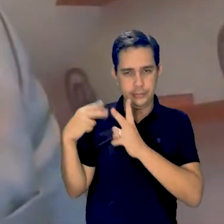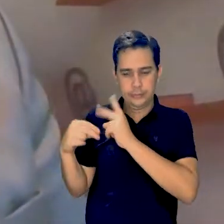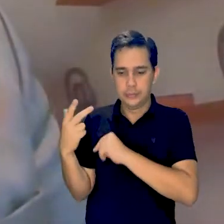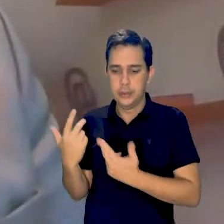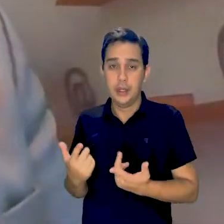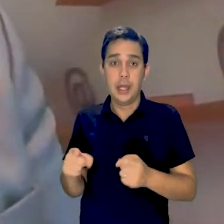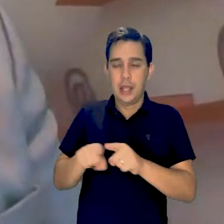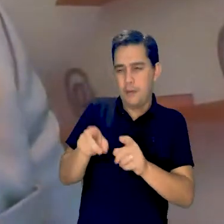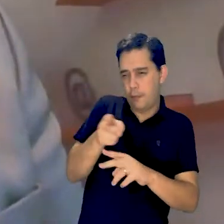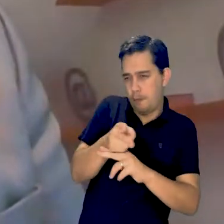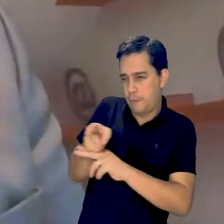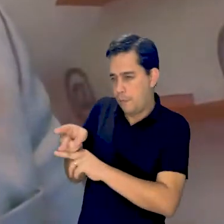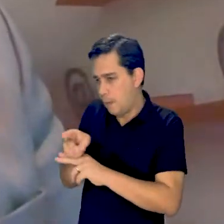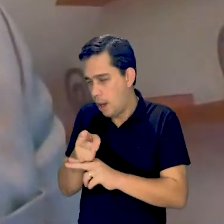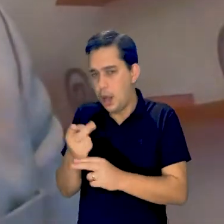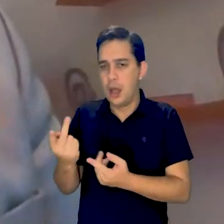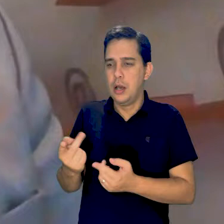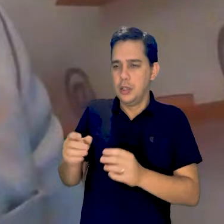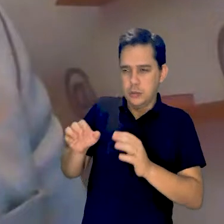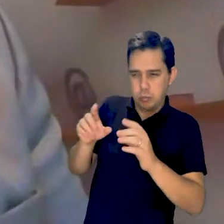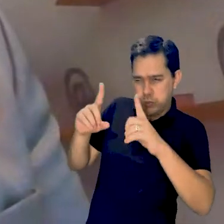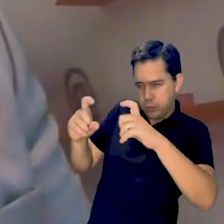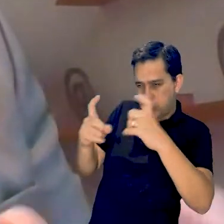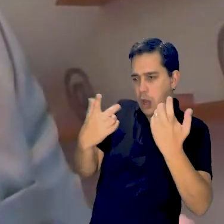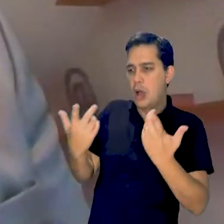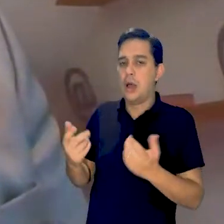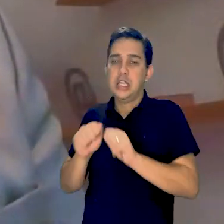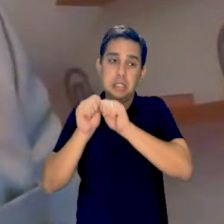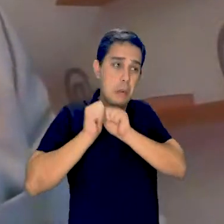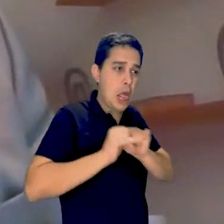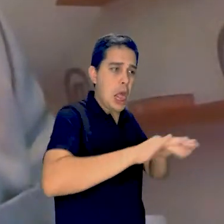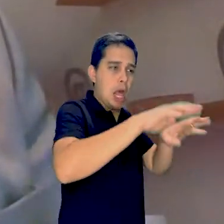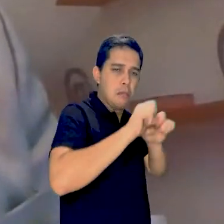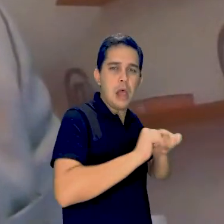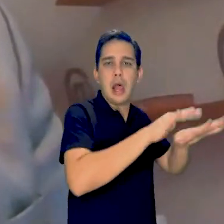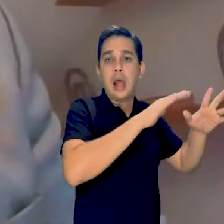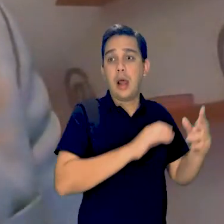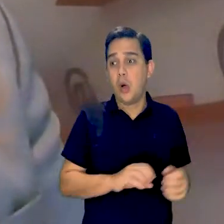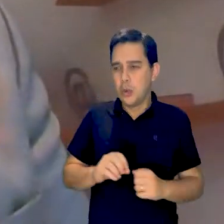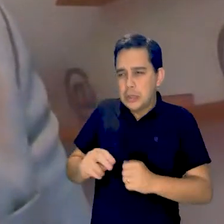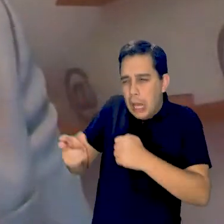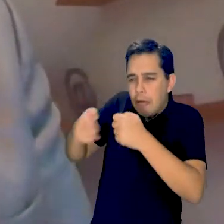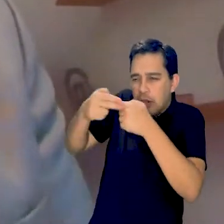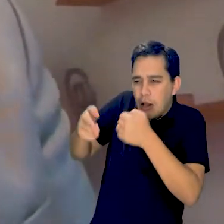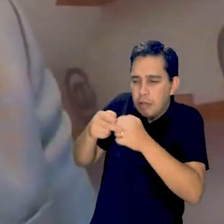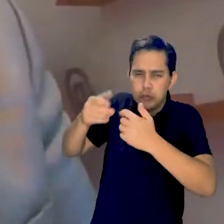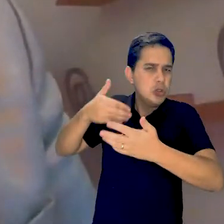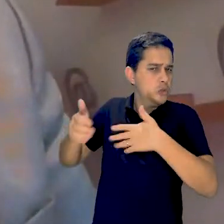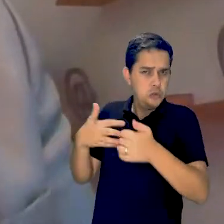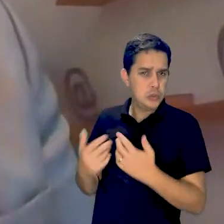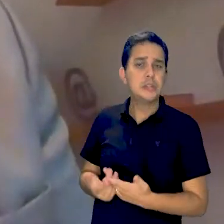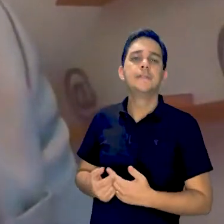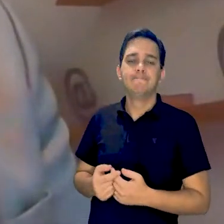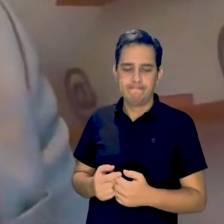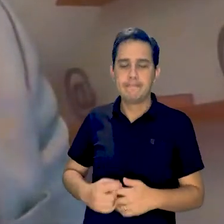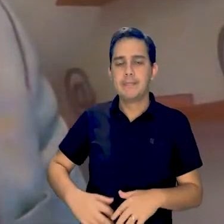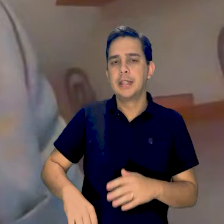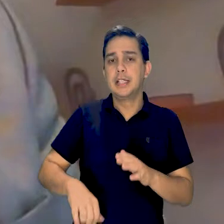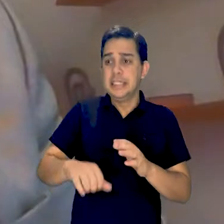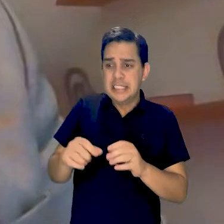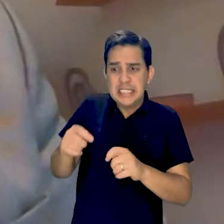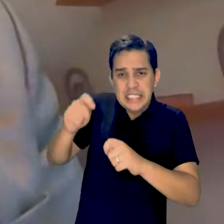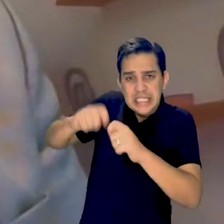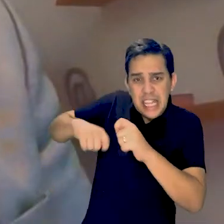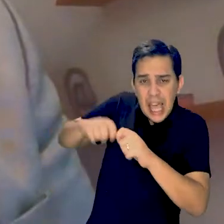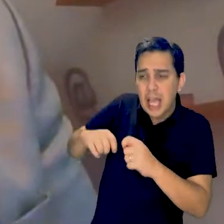produzir, reproduzir, dirigir, fotografar, filmar ou registrar por qualquer meio cena de